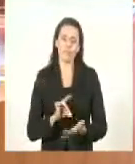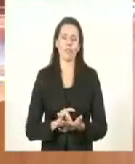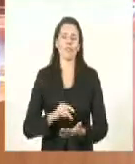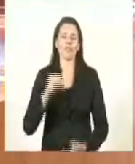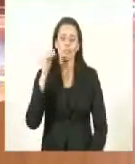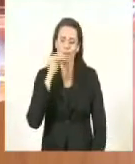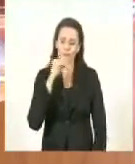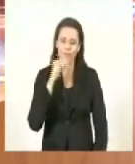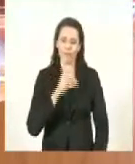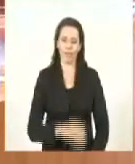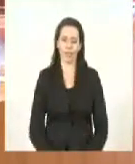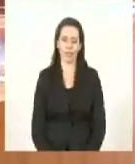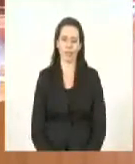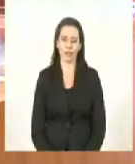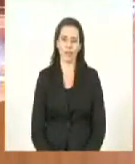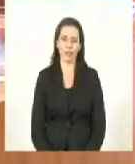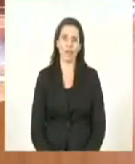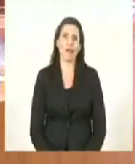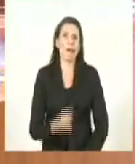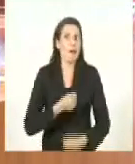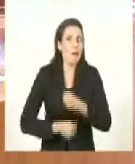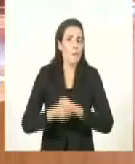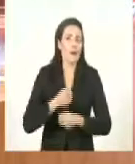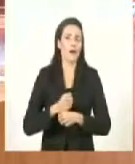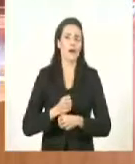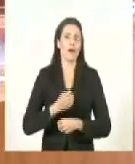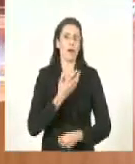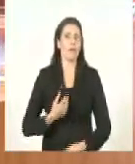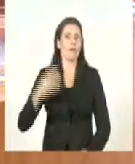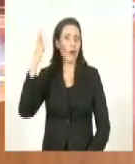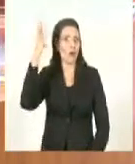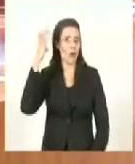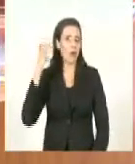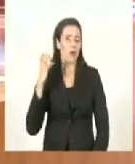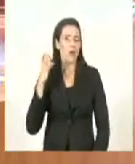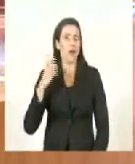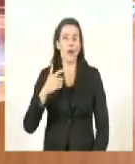Lá a ex-governadora destinou